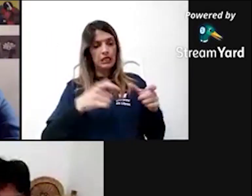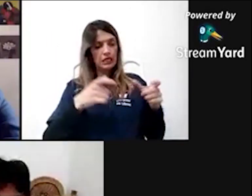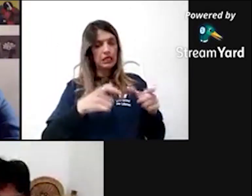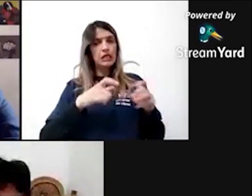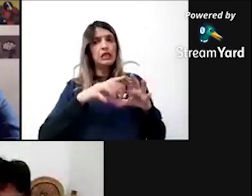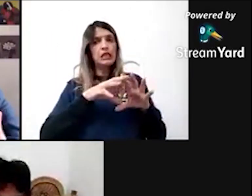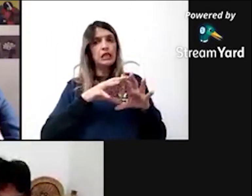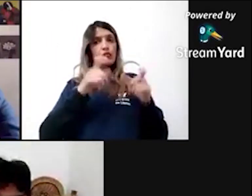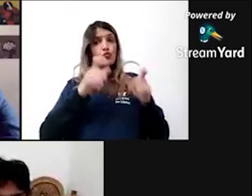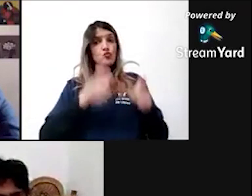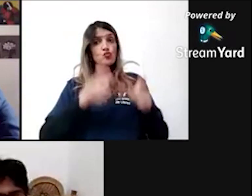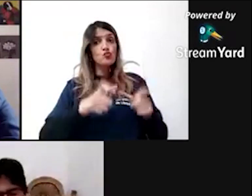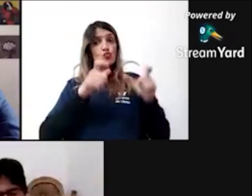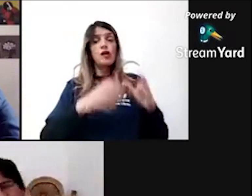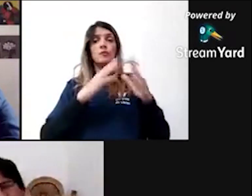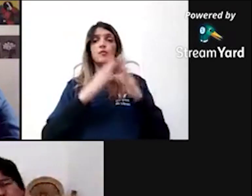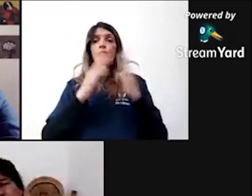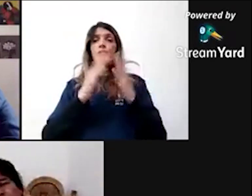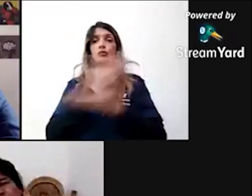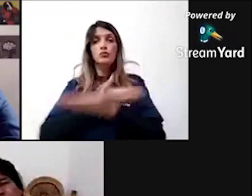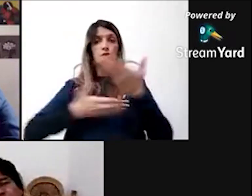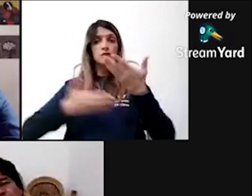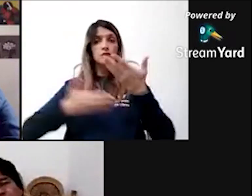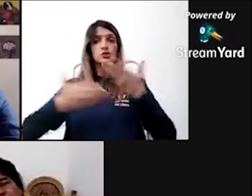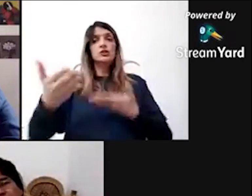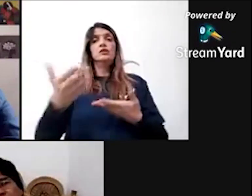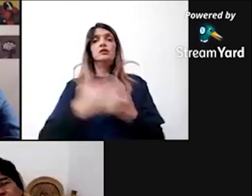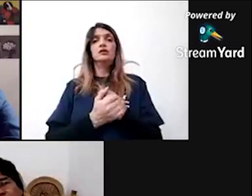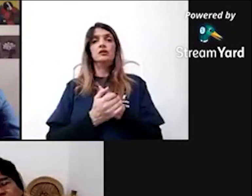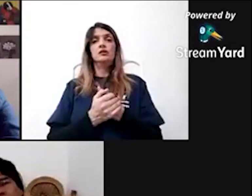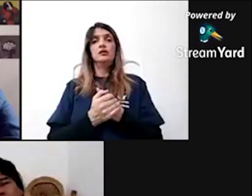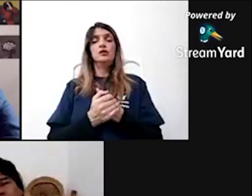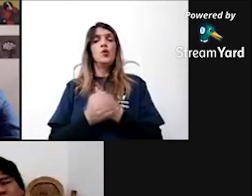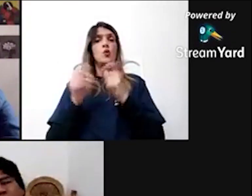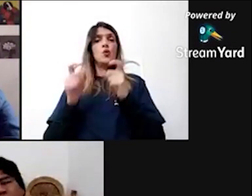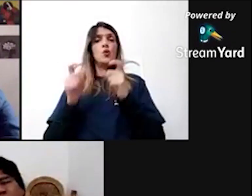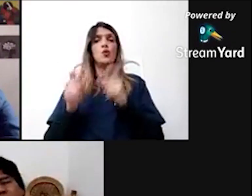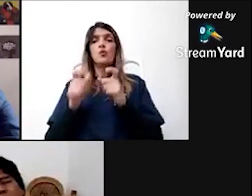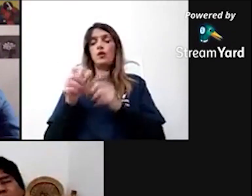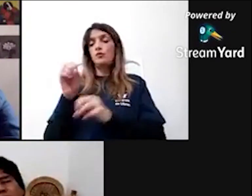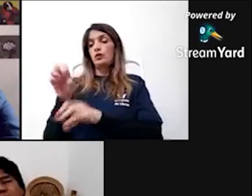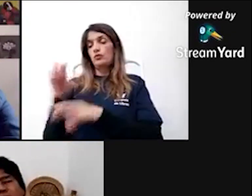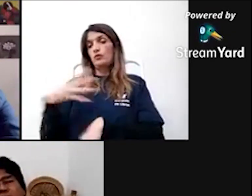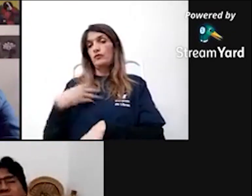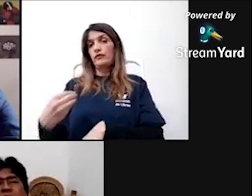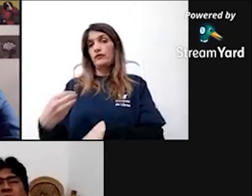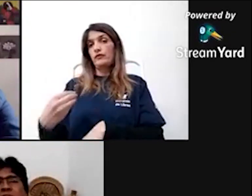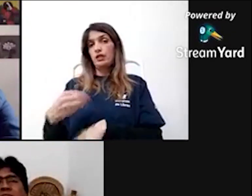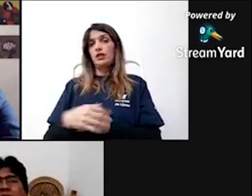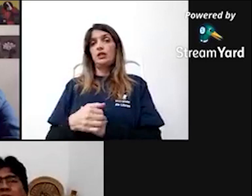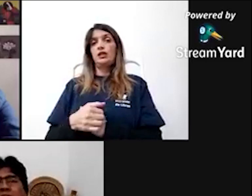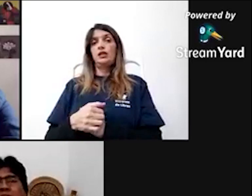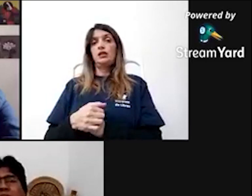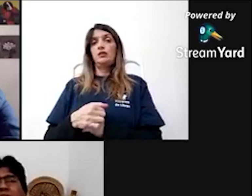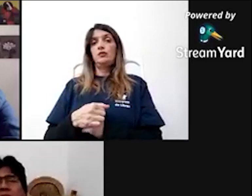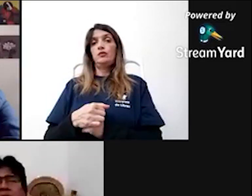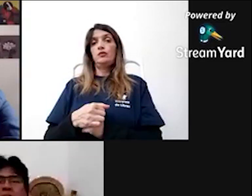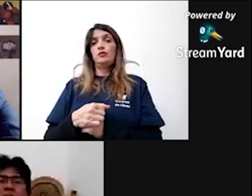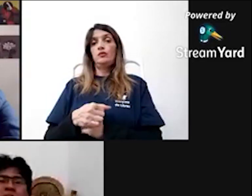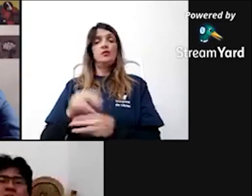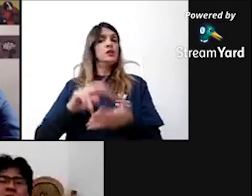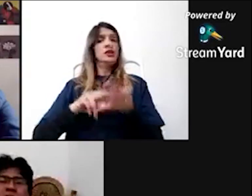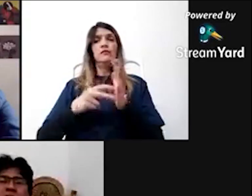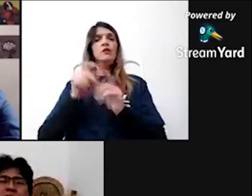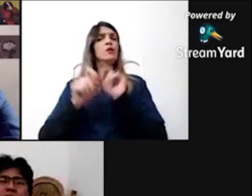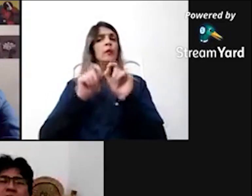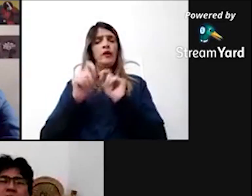ter terra para compartilhar, ter um lugar para educar os filhos, se significa isso, que a